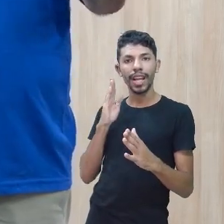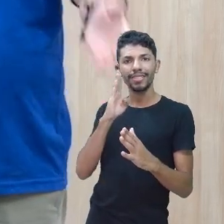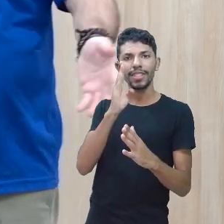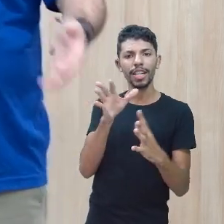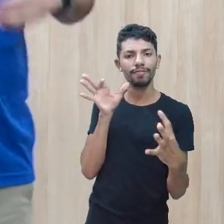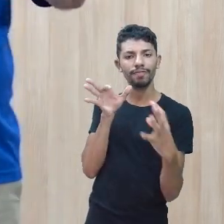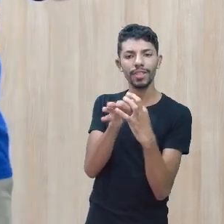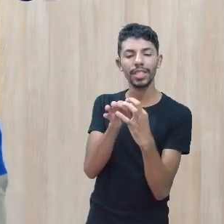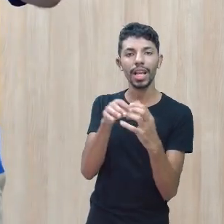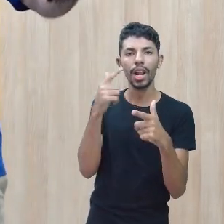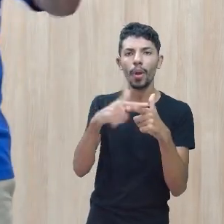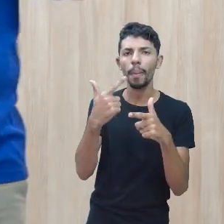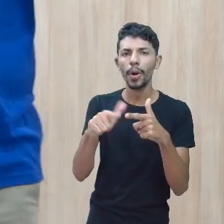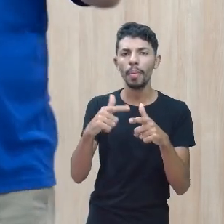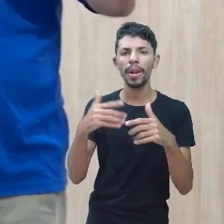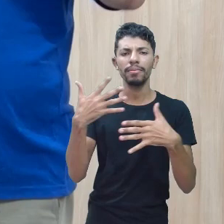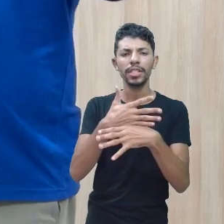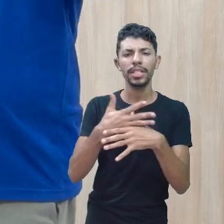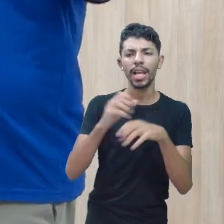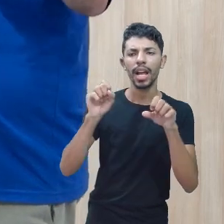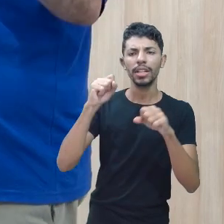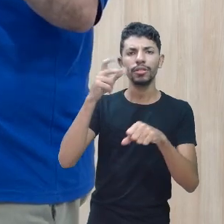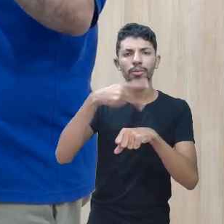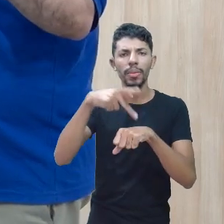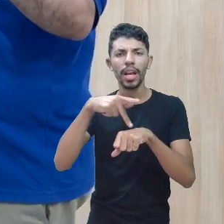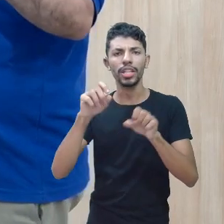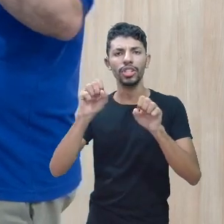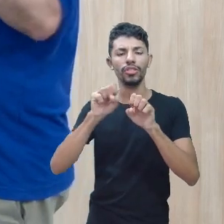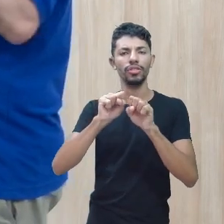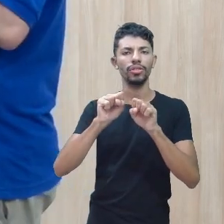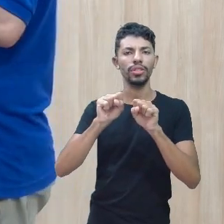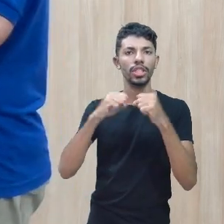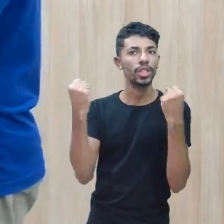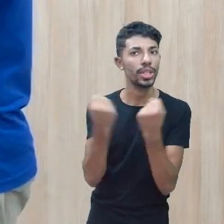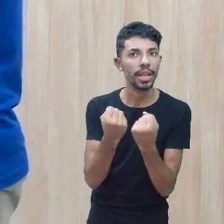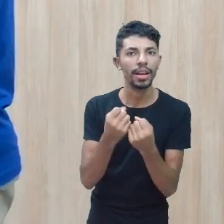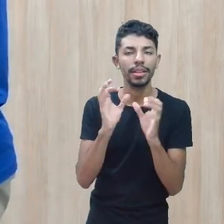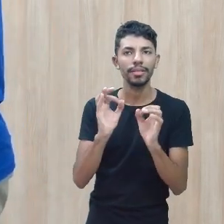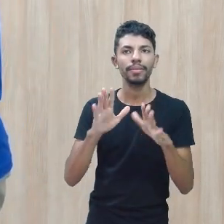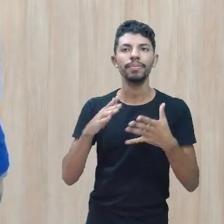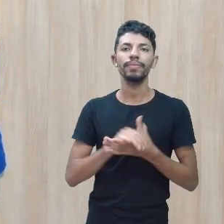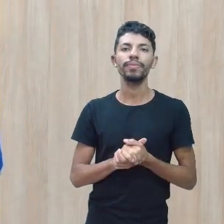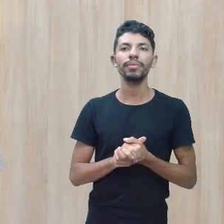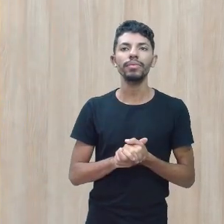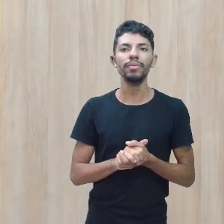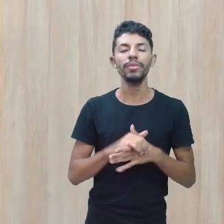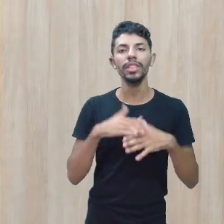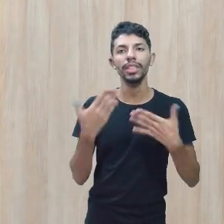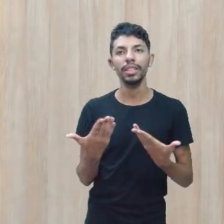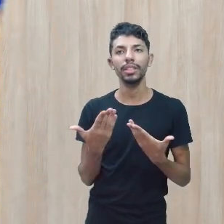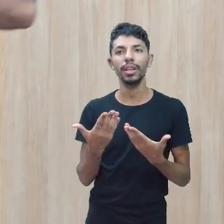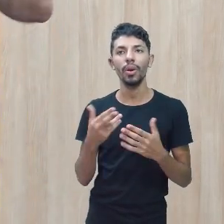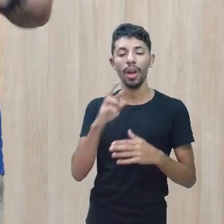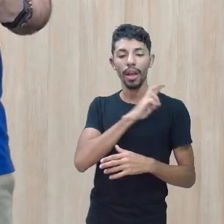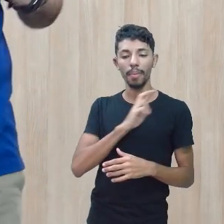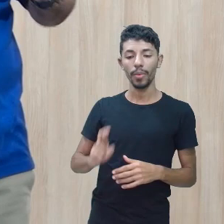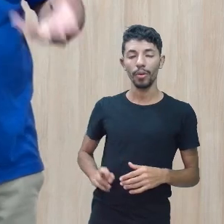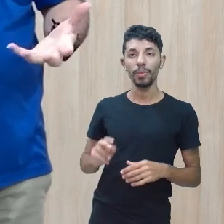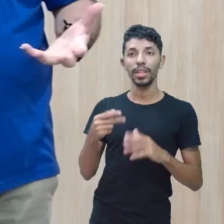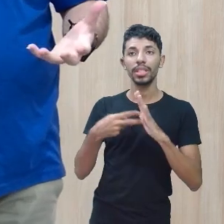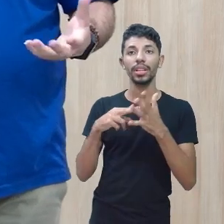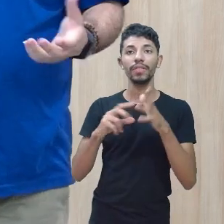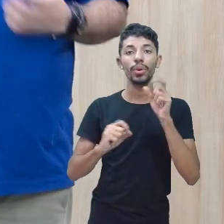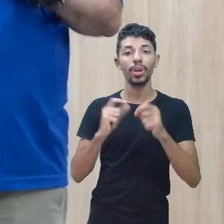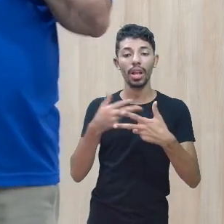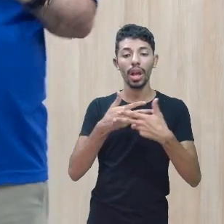do estado, do país e assim sucessivamente. Então, a república, ela seria o assunto público, a coisa